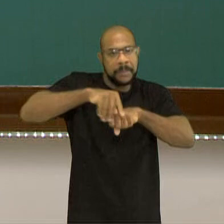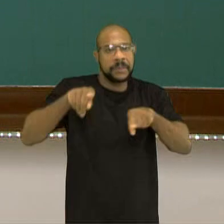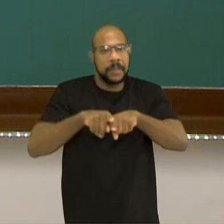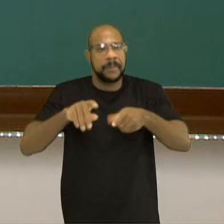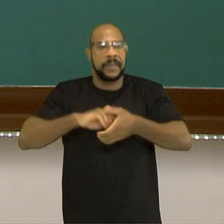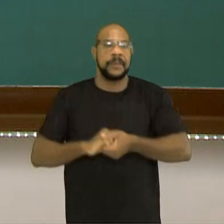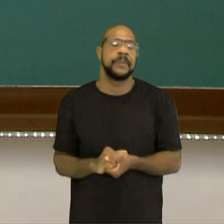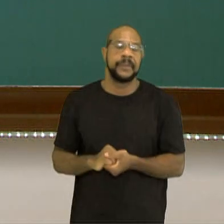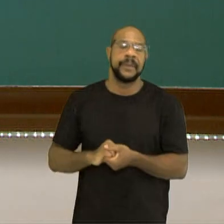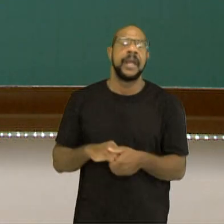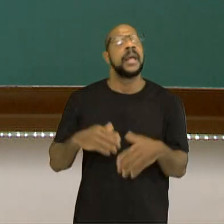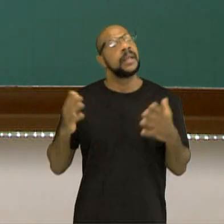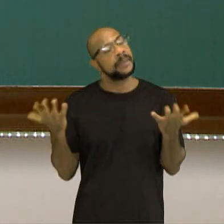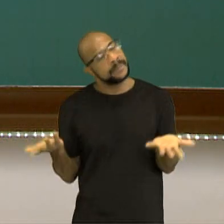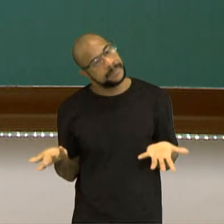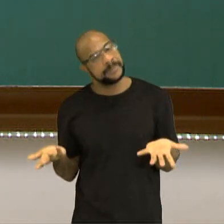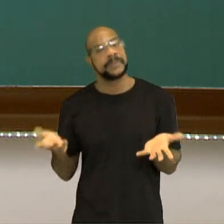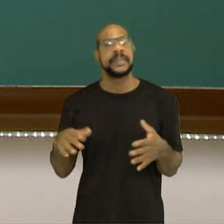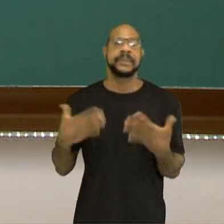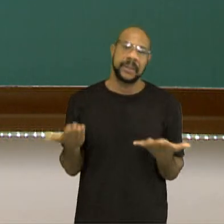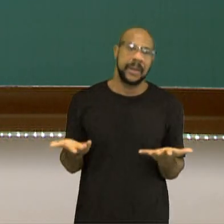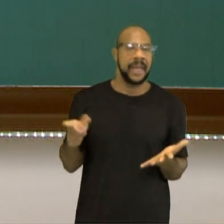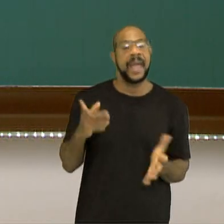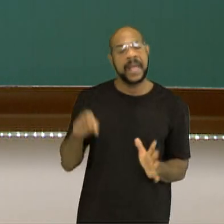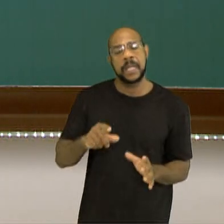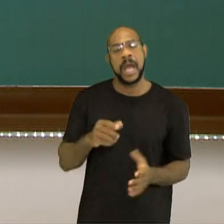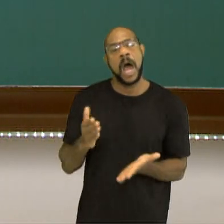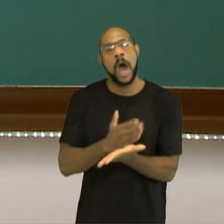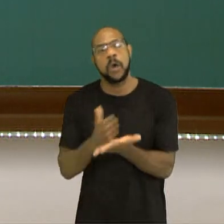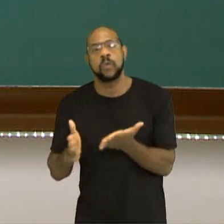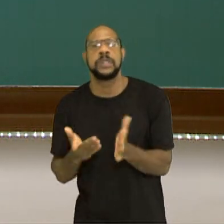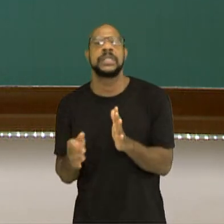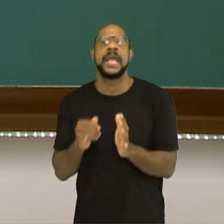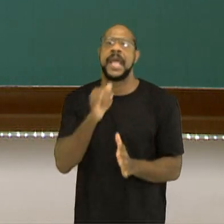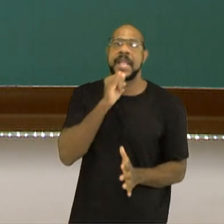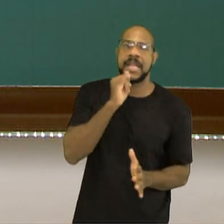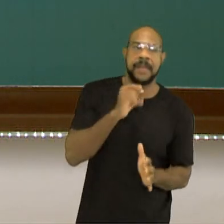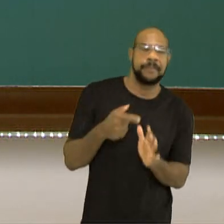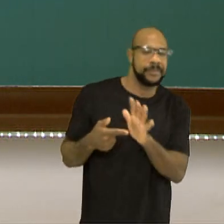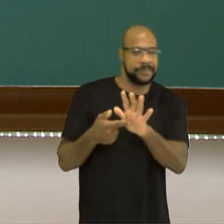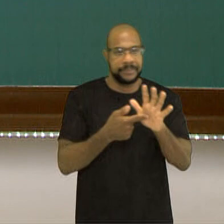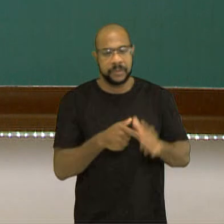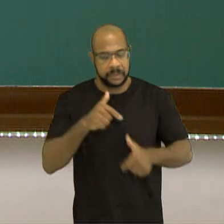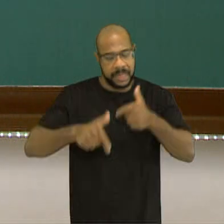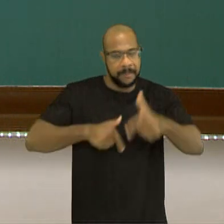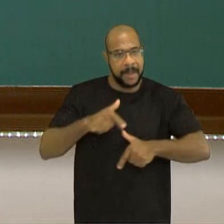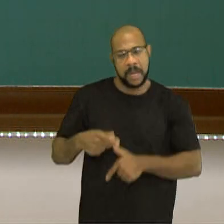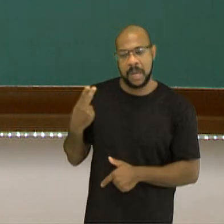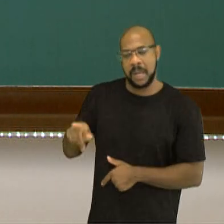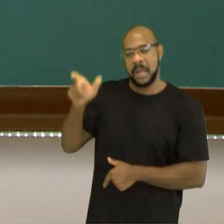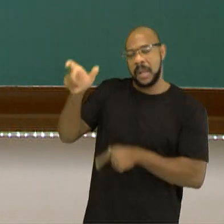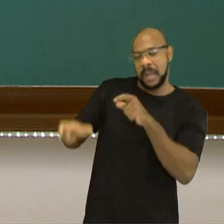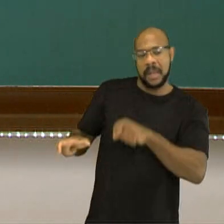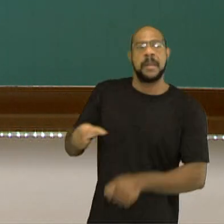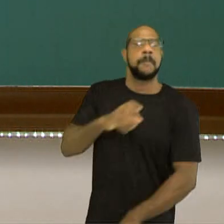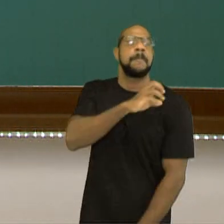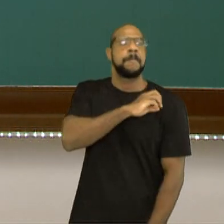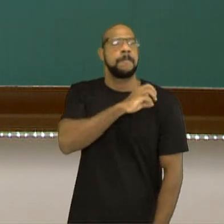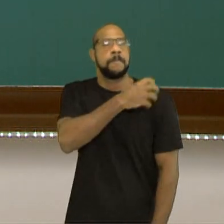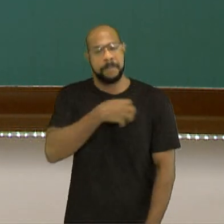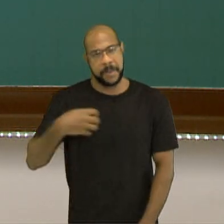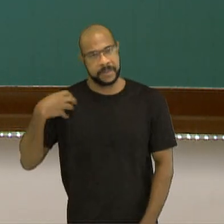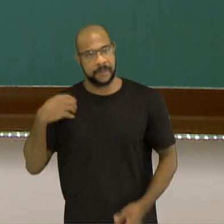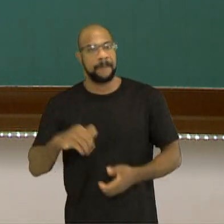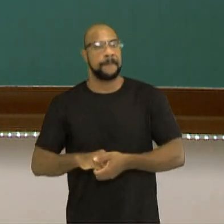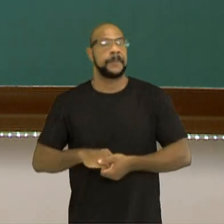Claro que isso aqui são só alguns exemplos, há uma vasta obra de Platão aí para que a gente conheça,